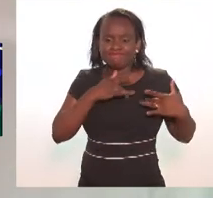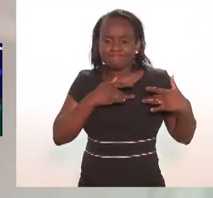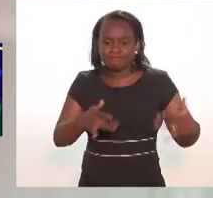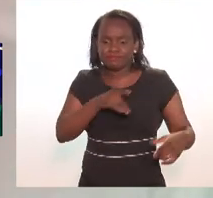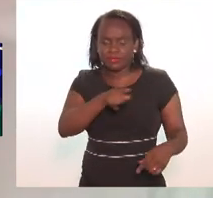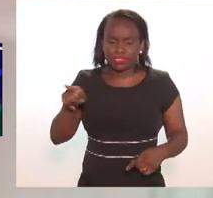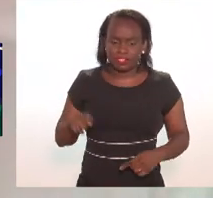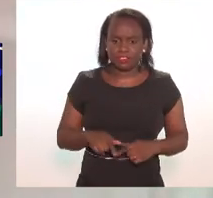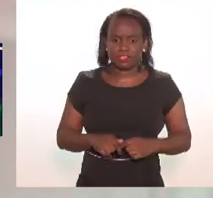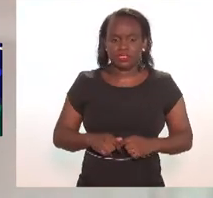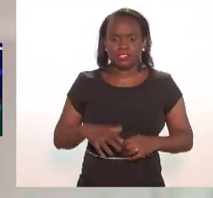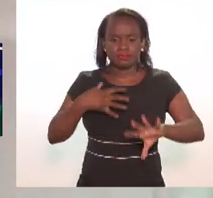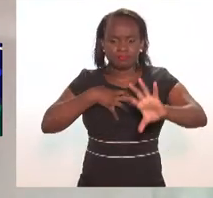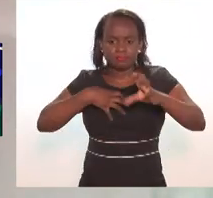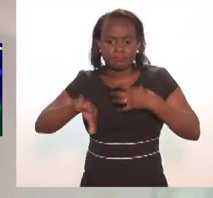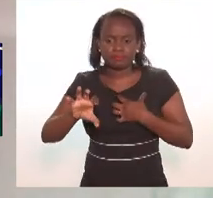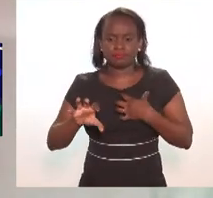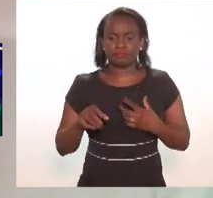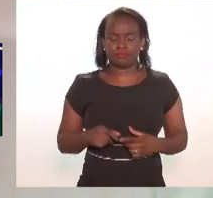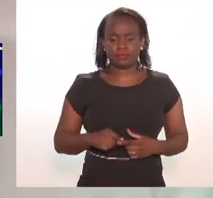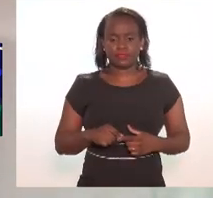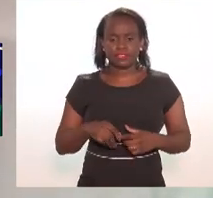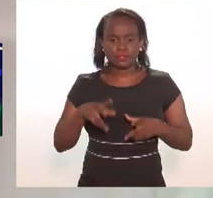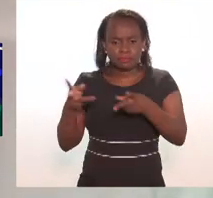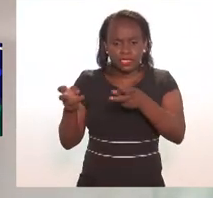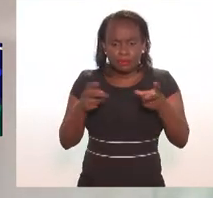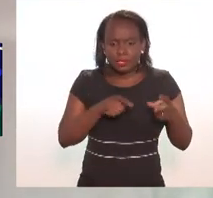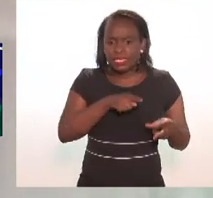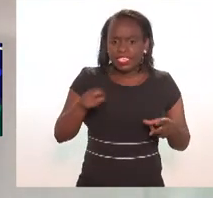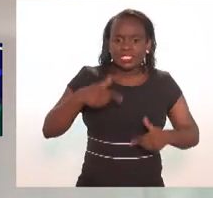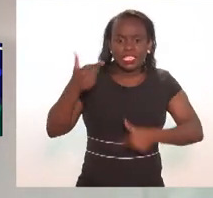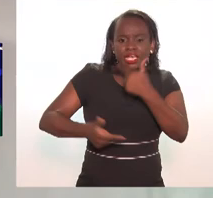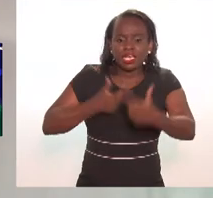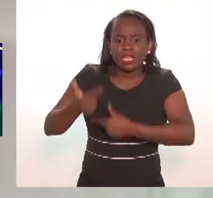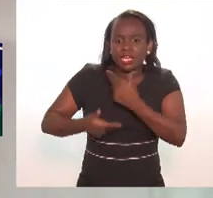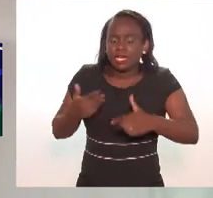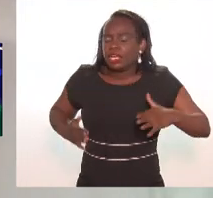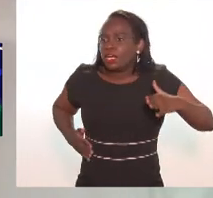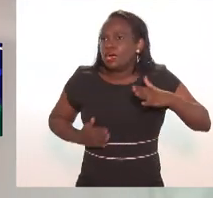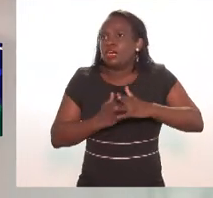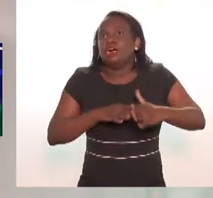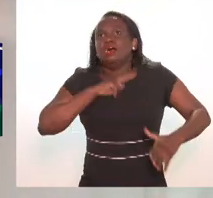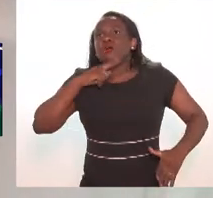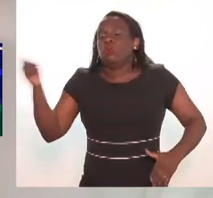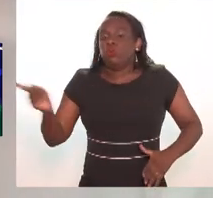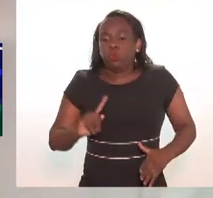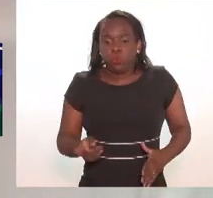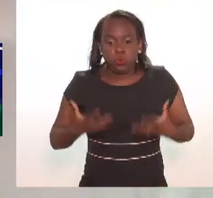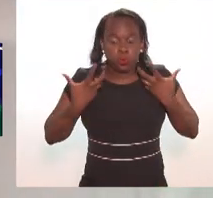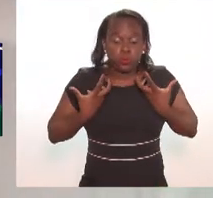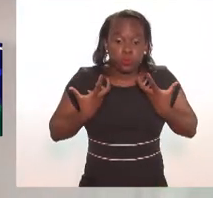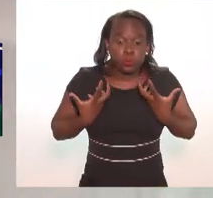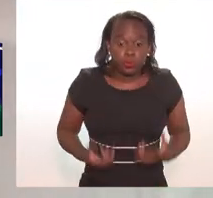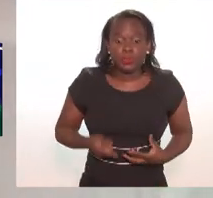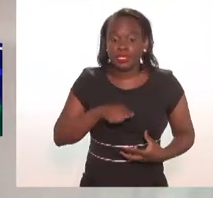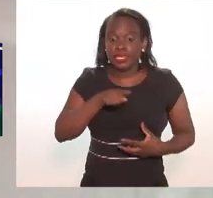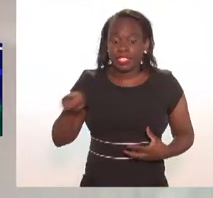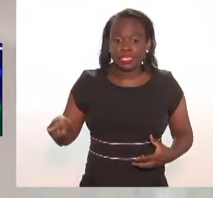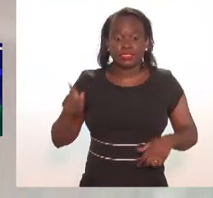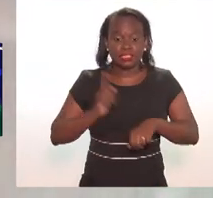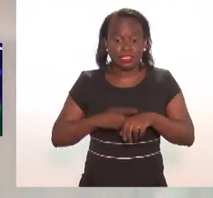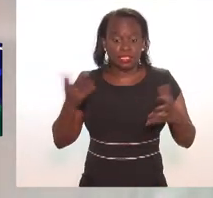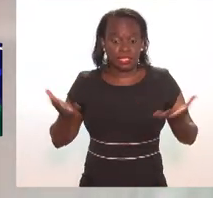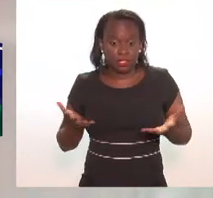eles, empatia, perceber que eles estão trabalhando nos seus limites, perceber que eles estão, nesse